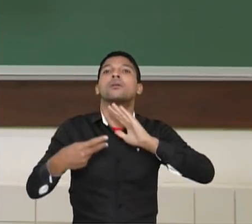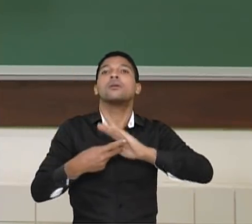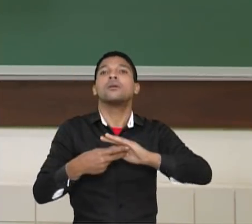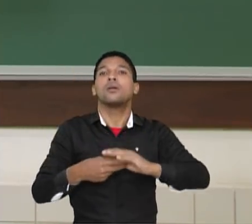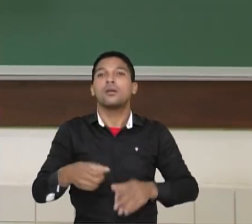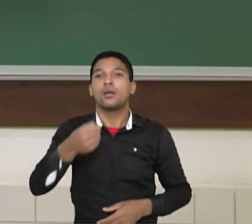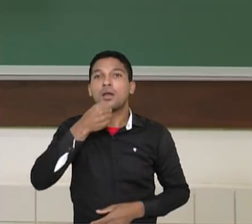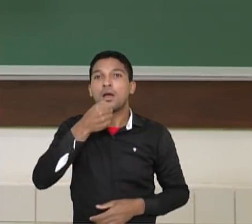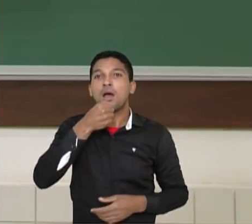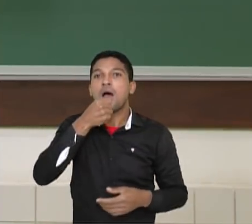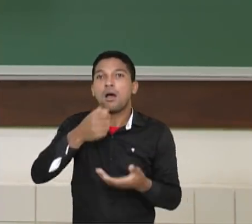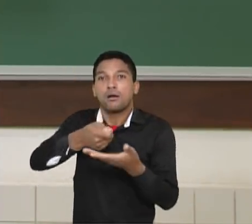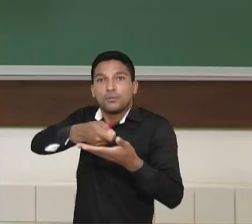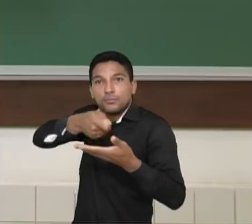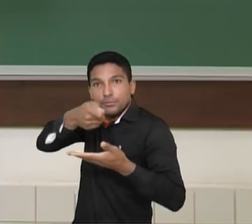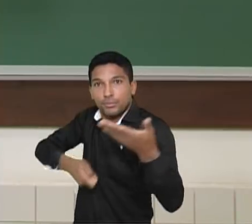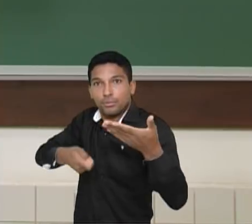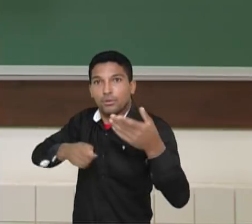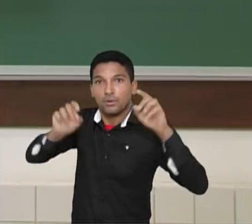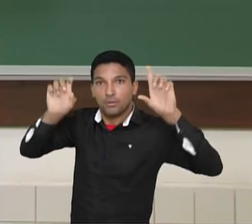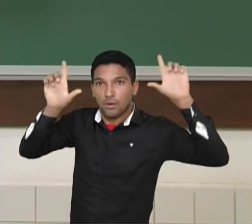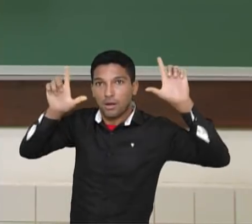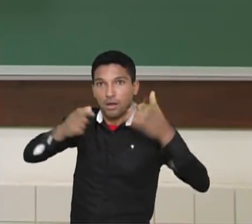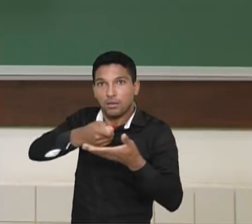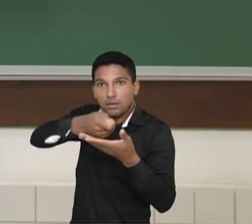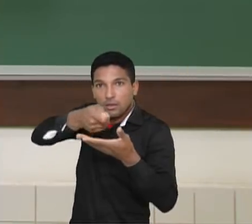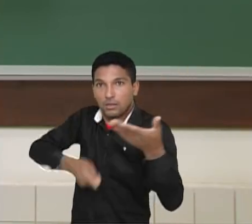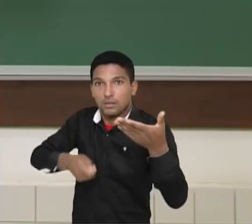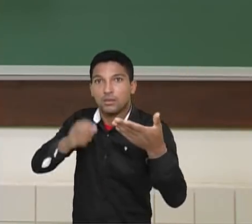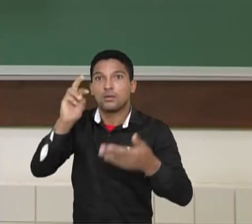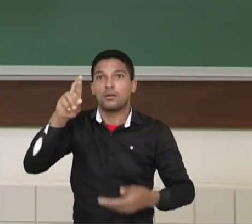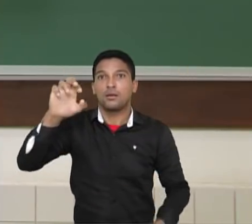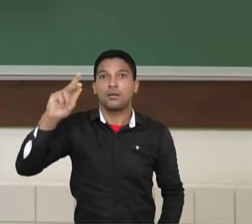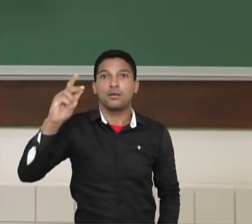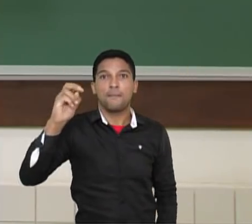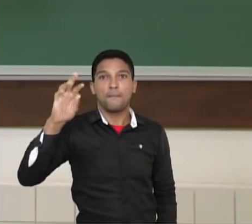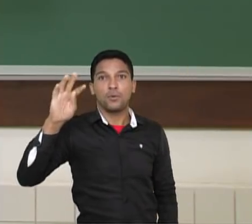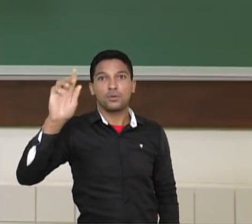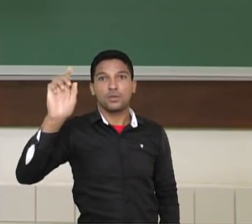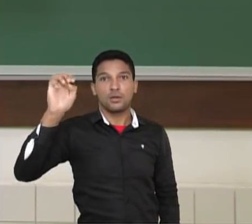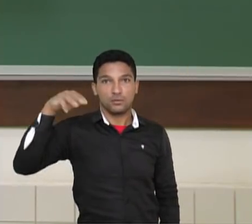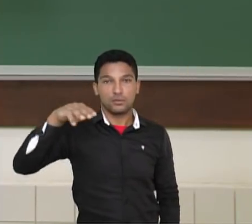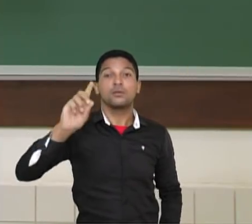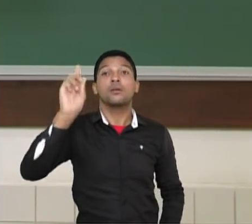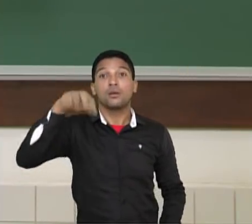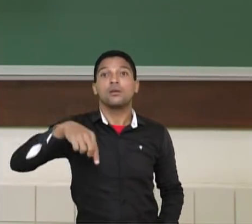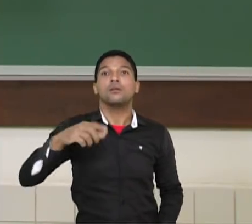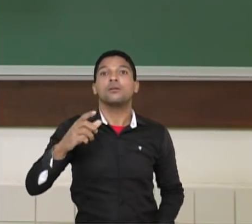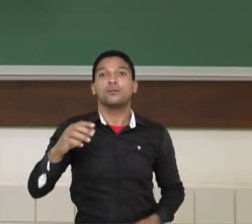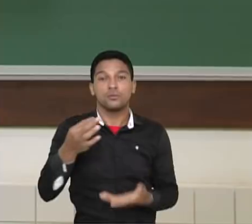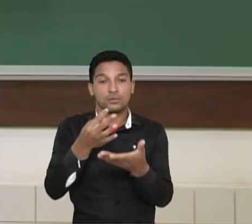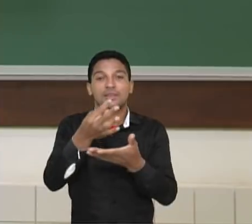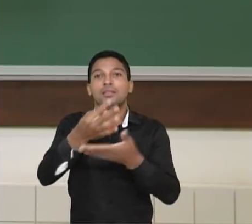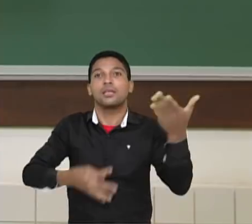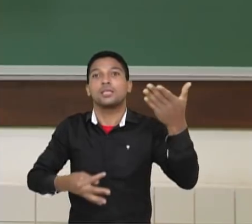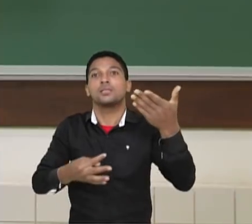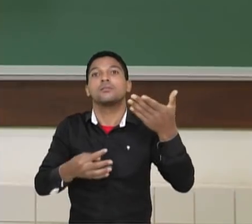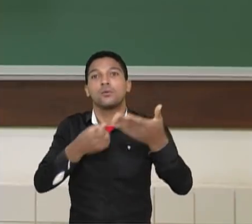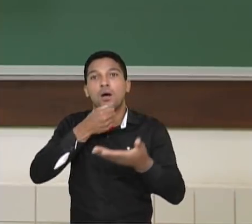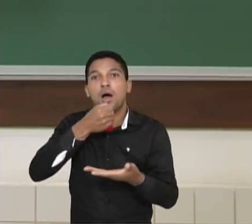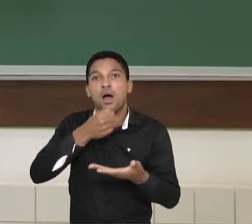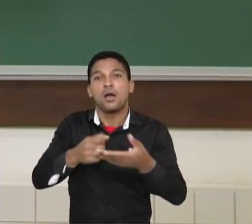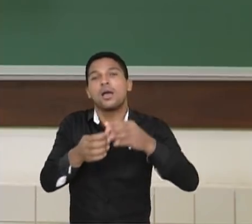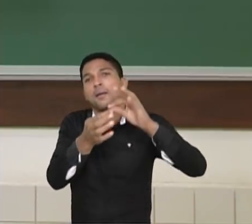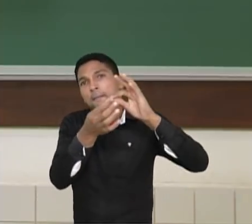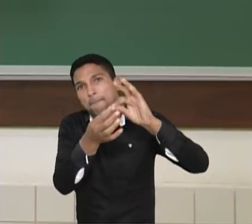é uma reportagem? Então, ele é um texto geralmente extenso, é um texto configurado pela presença da